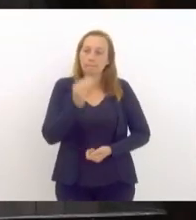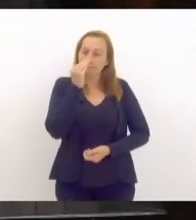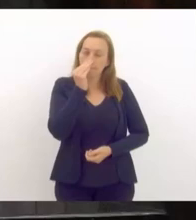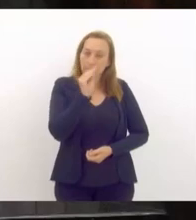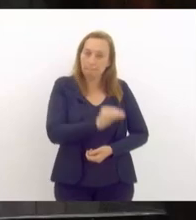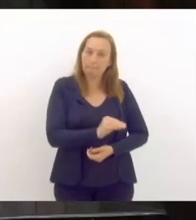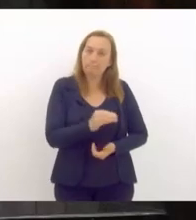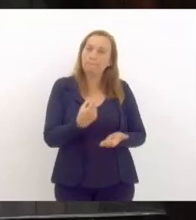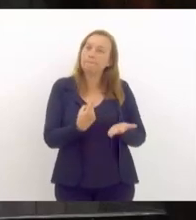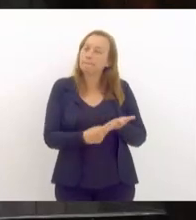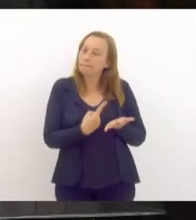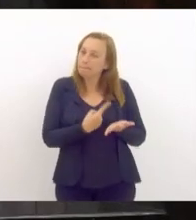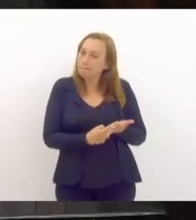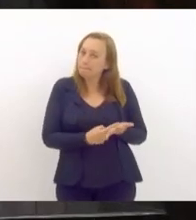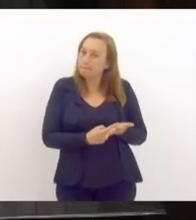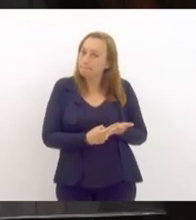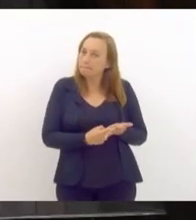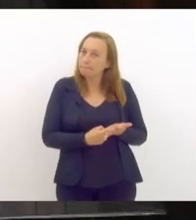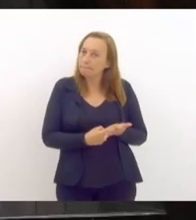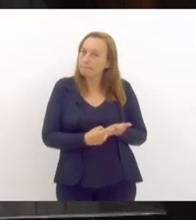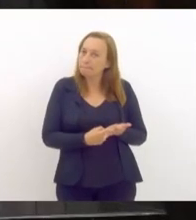um acordo